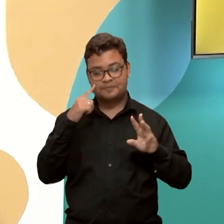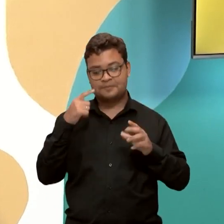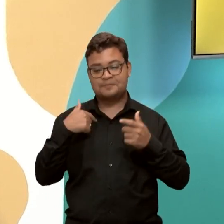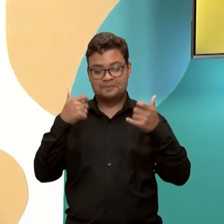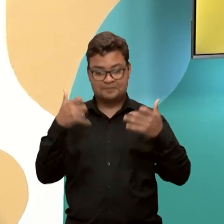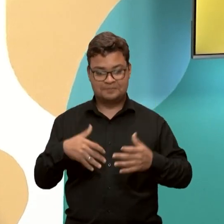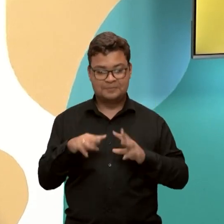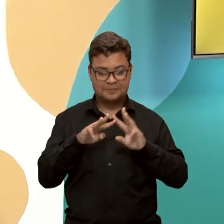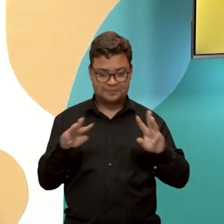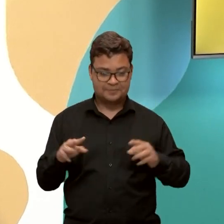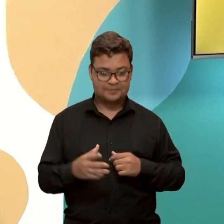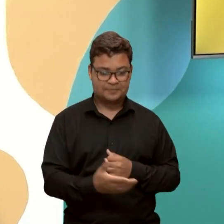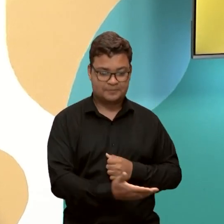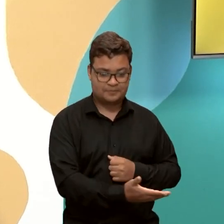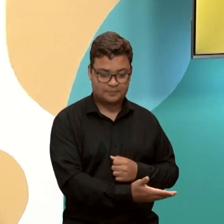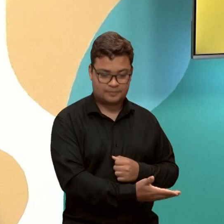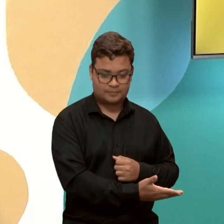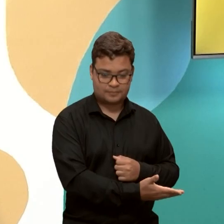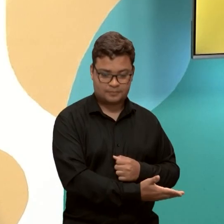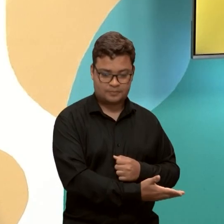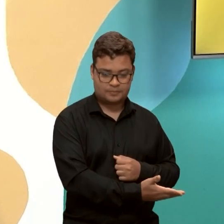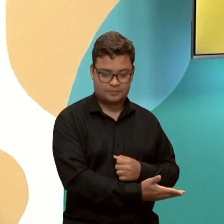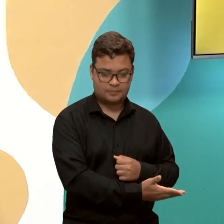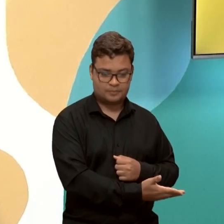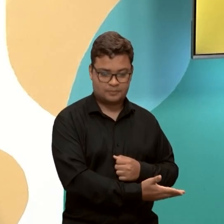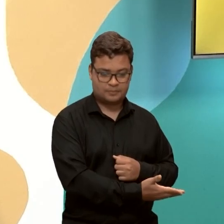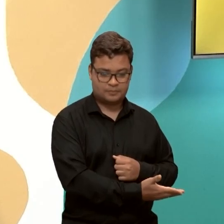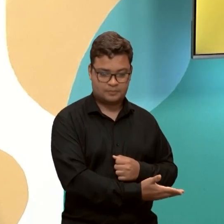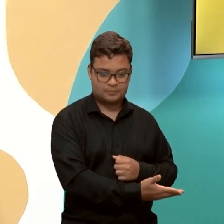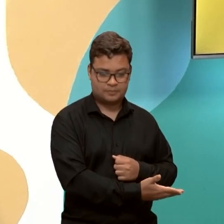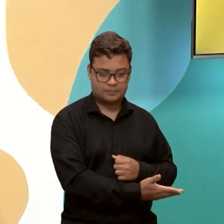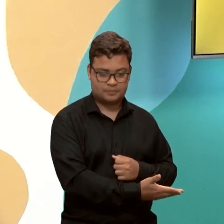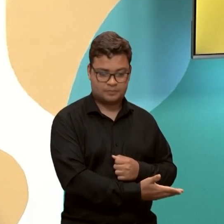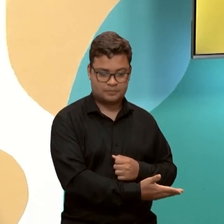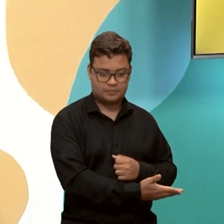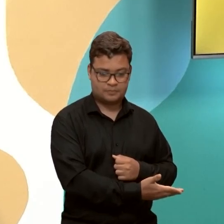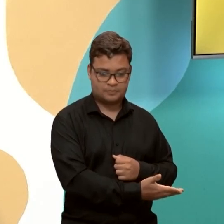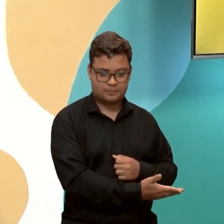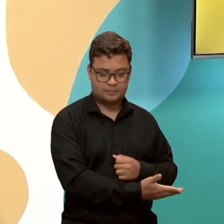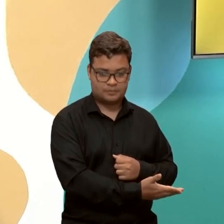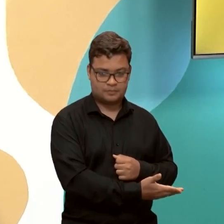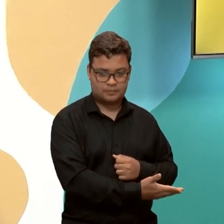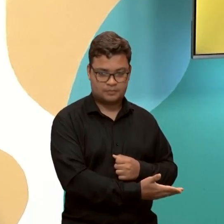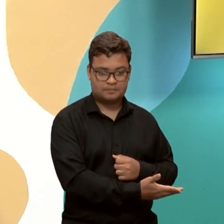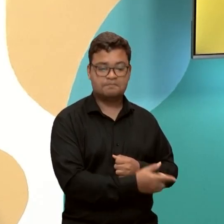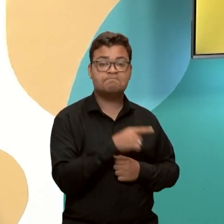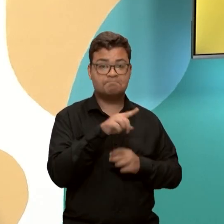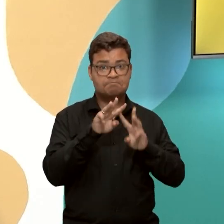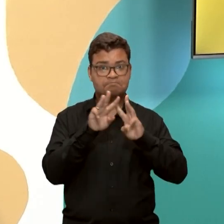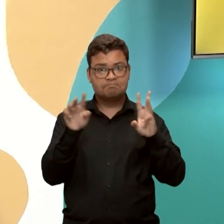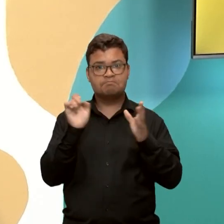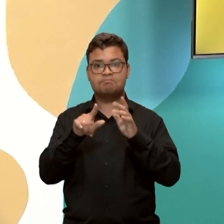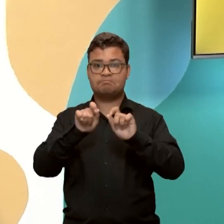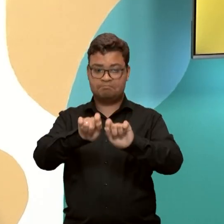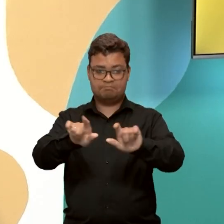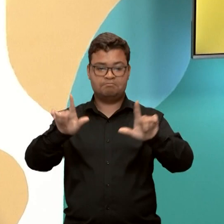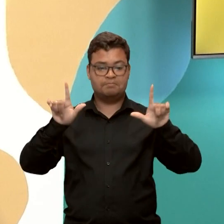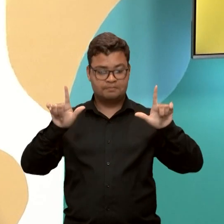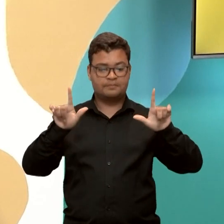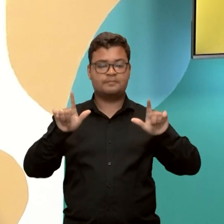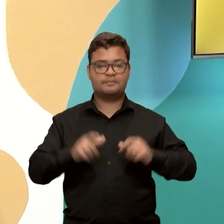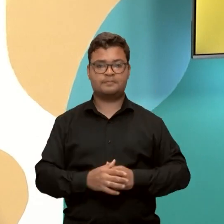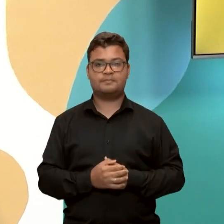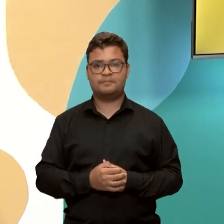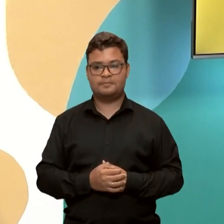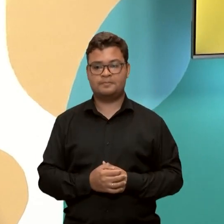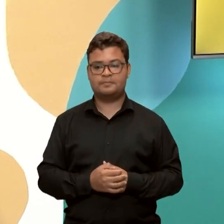recebeu o e-mail, se estuda na UFG ou na UEG, esse e-mail para recolher o novo cartão e precisa ter mais informações, você